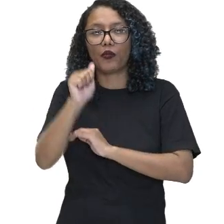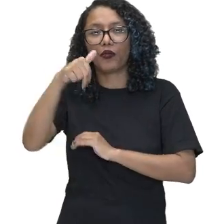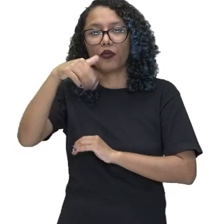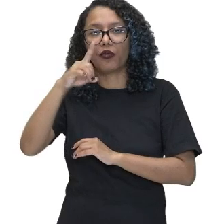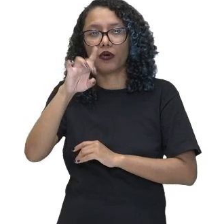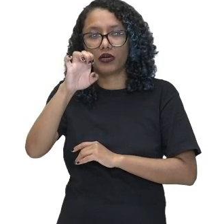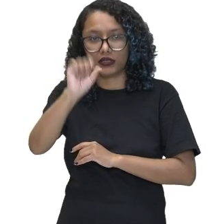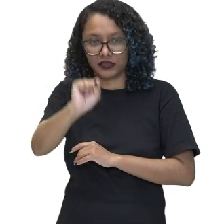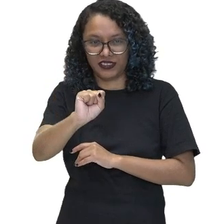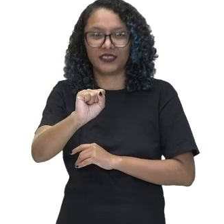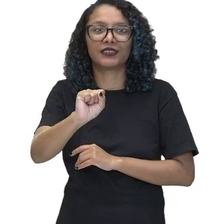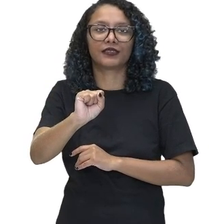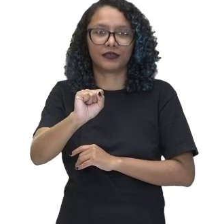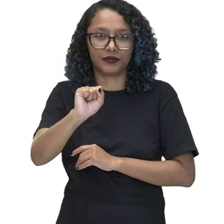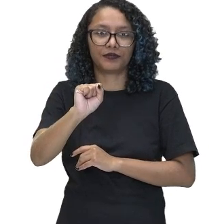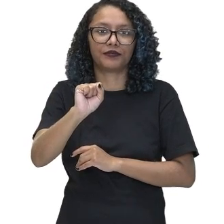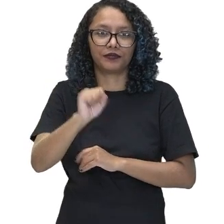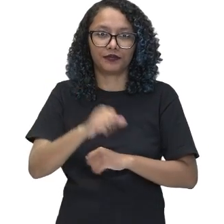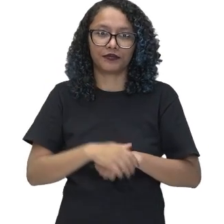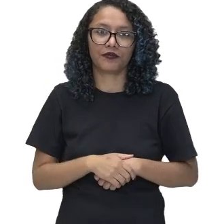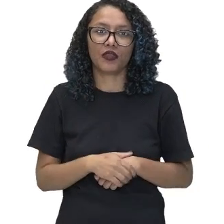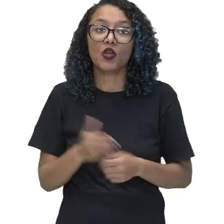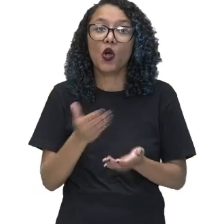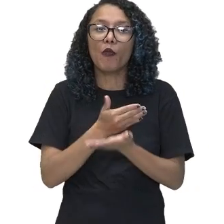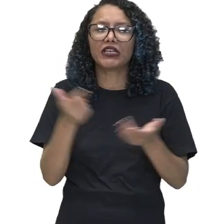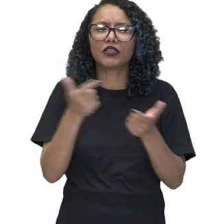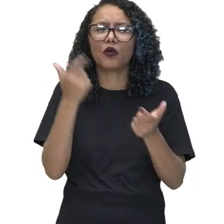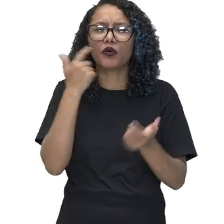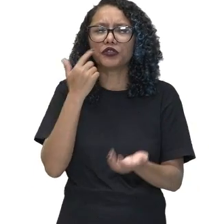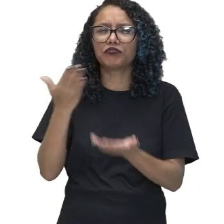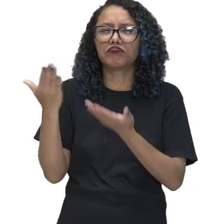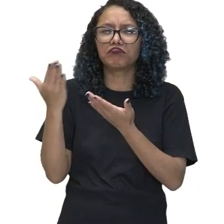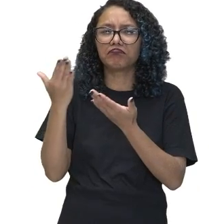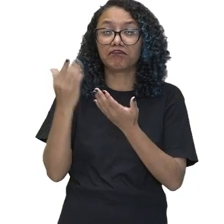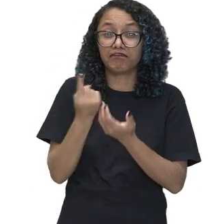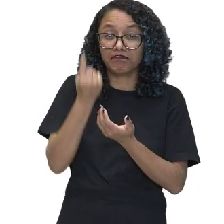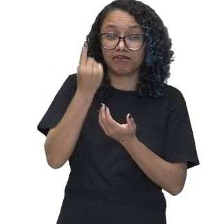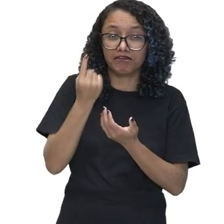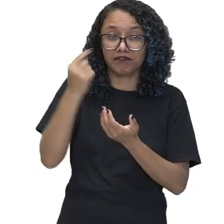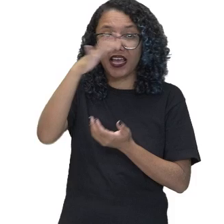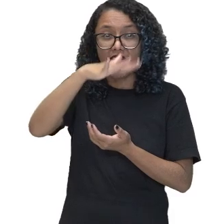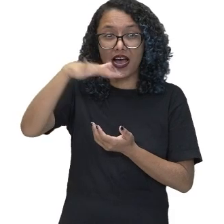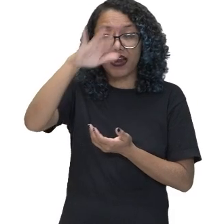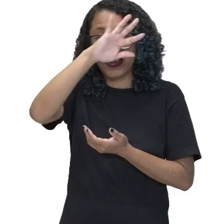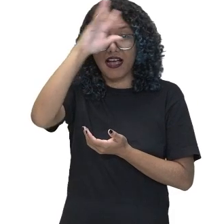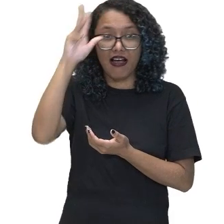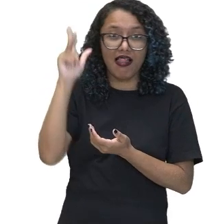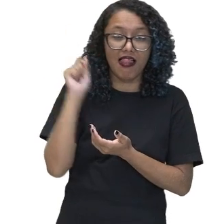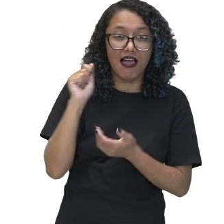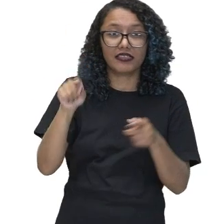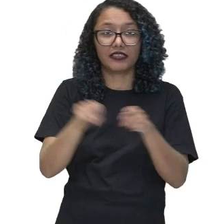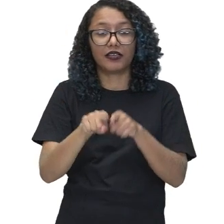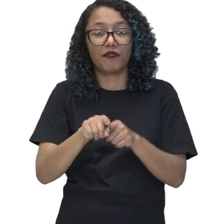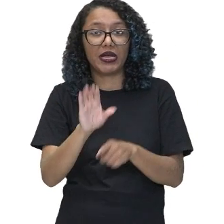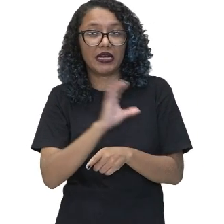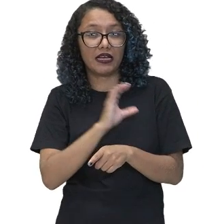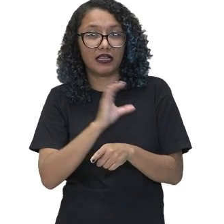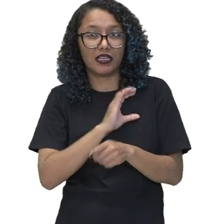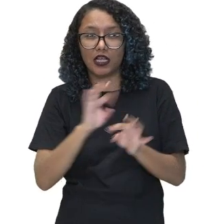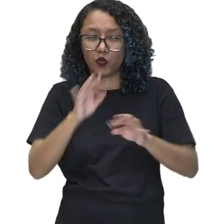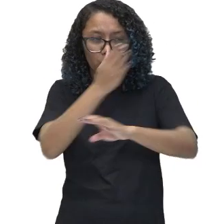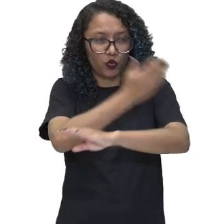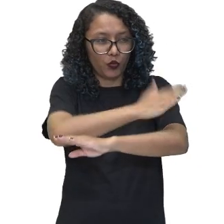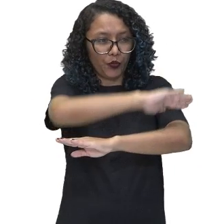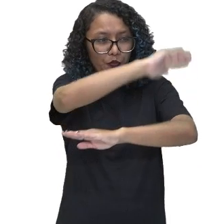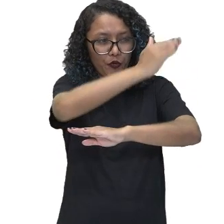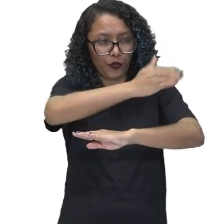Lembrando que a Cordilheira dos Andes, ela vem desde aqui de cima, olha, Canadá com Alasca e todas essas montanhas rochosas. Quando